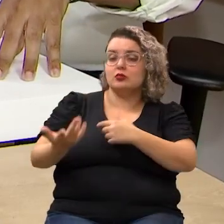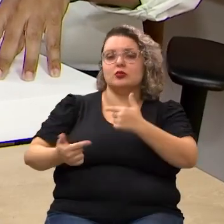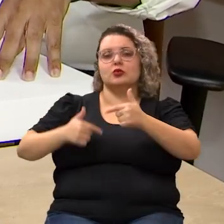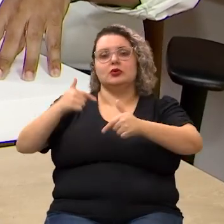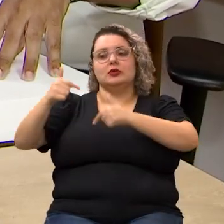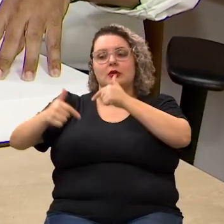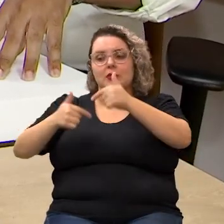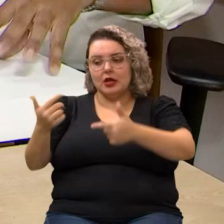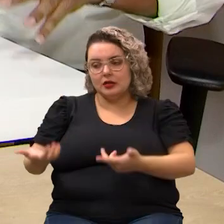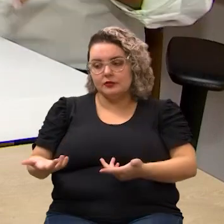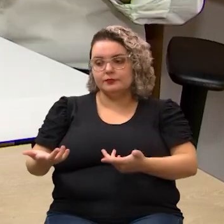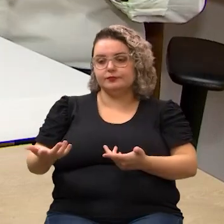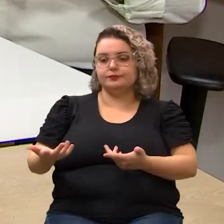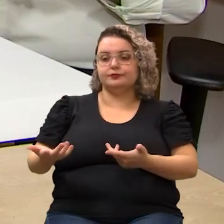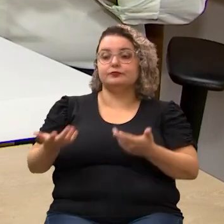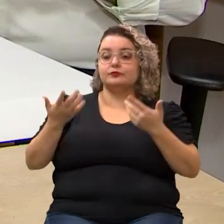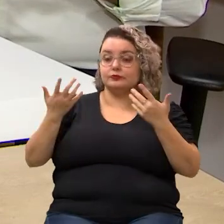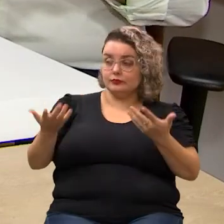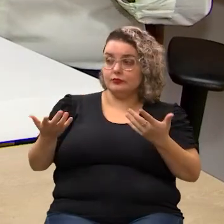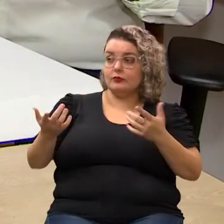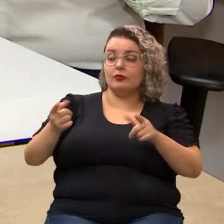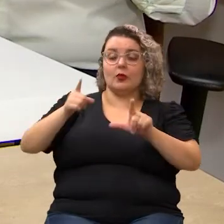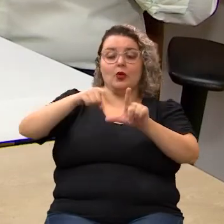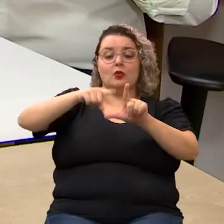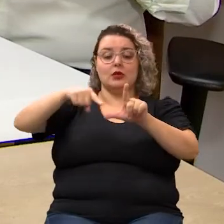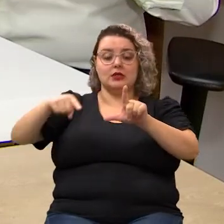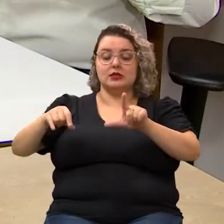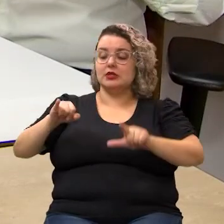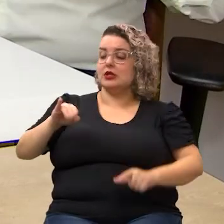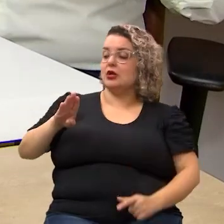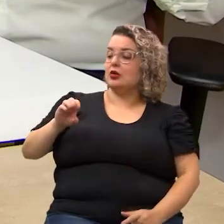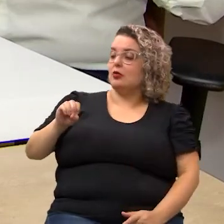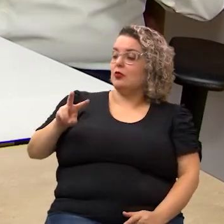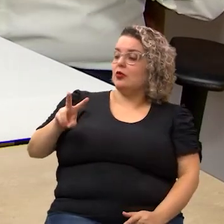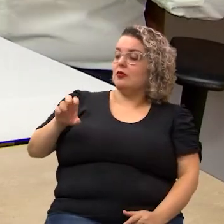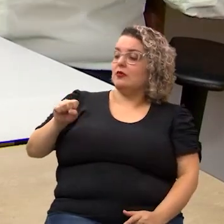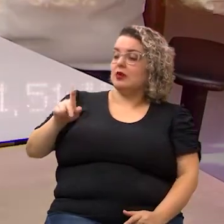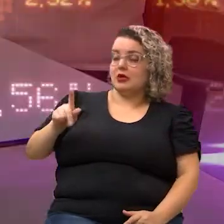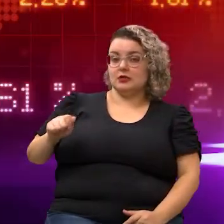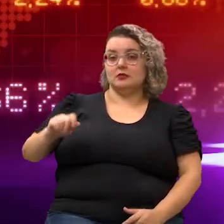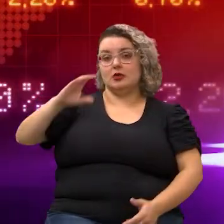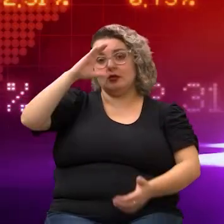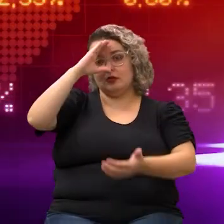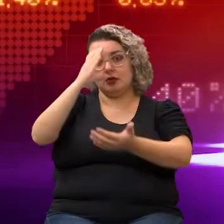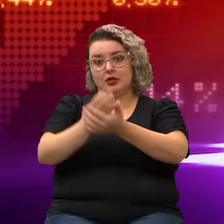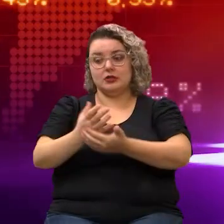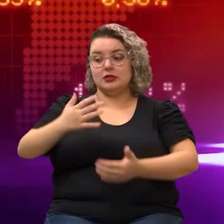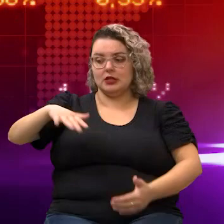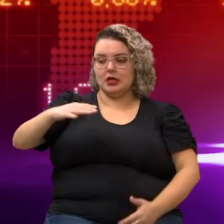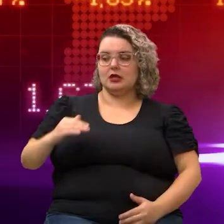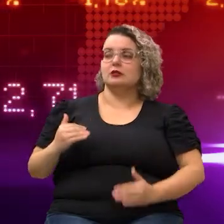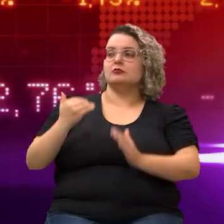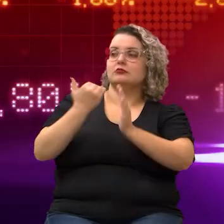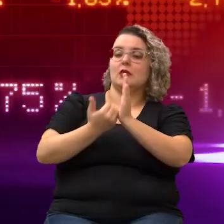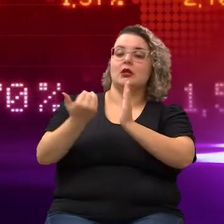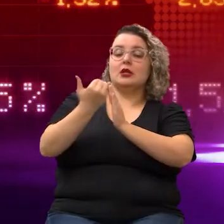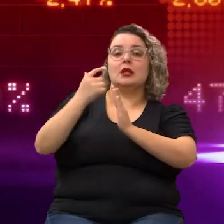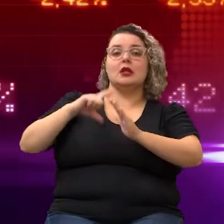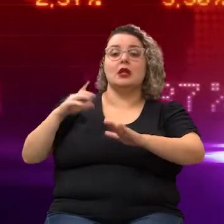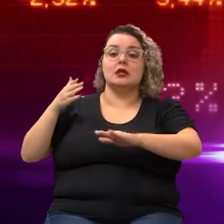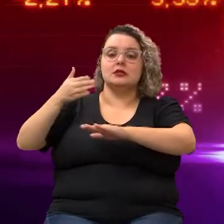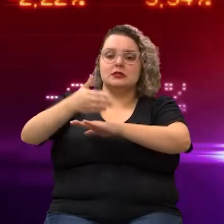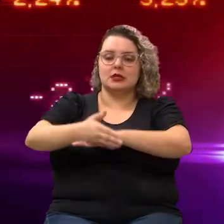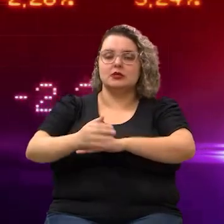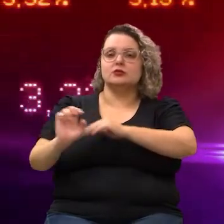por mão de obra. Então, o índice Ibovespa alto, a confiança no mercado alto, também dá